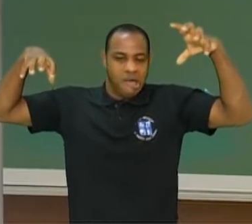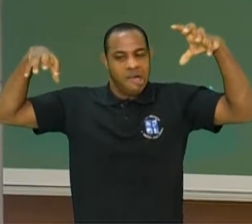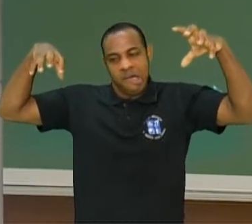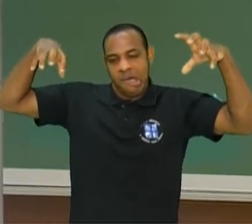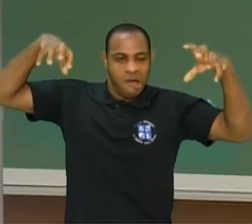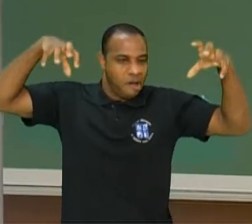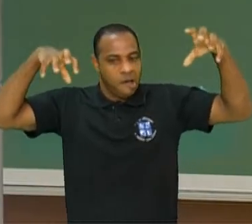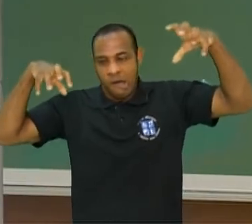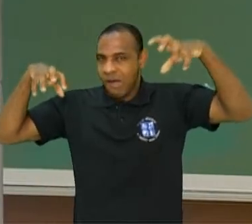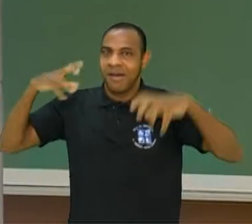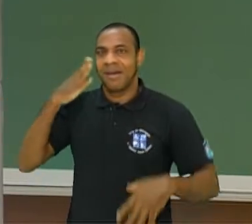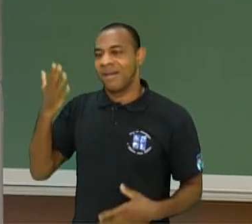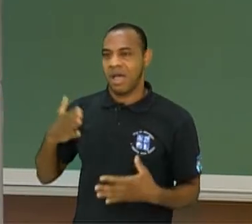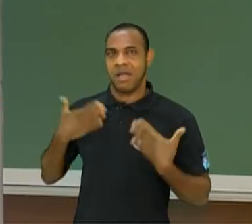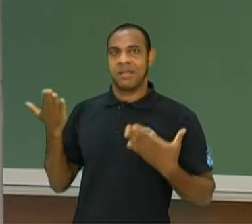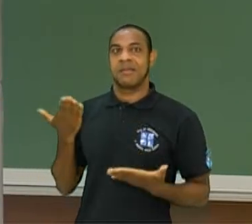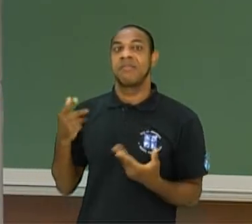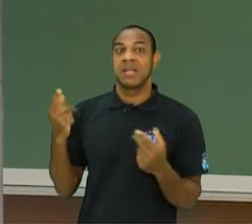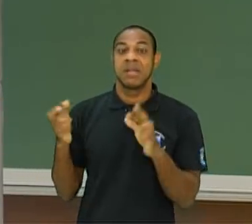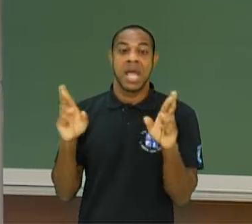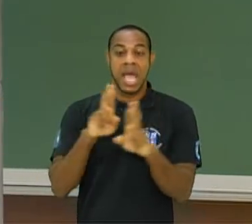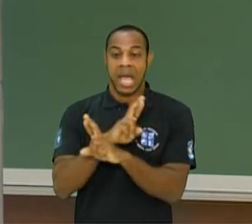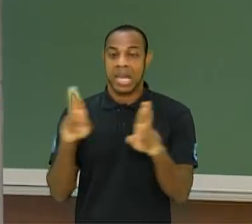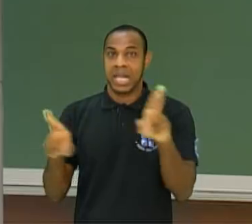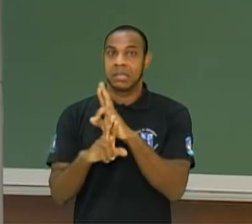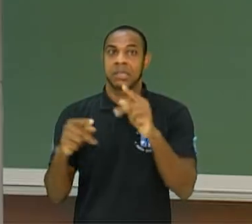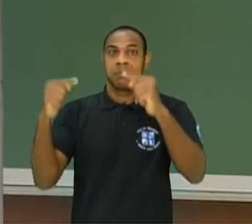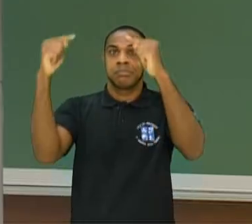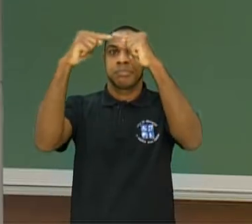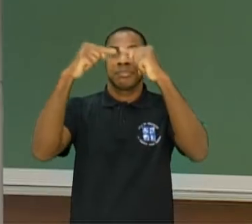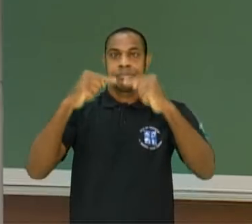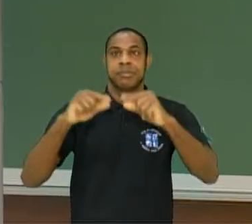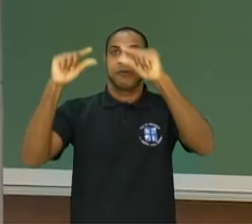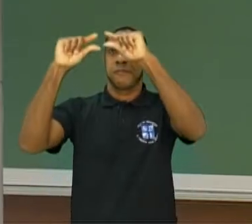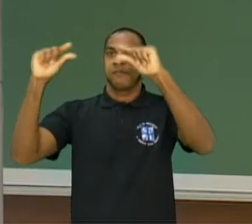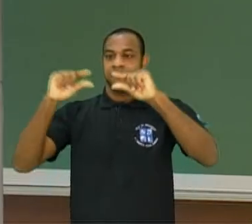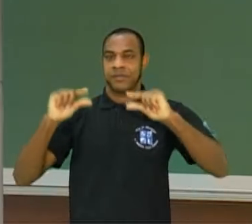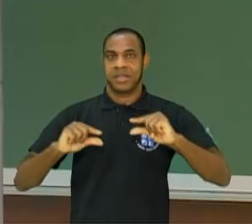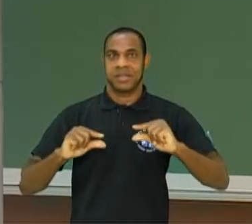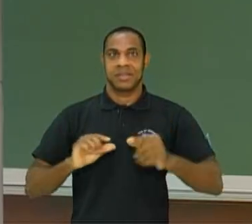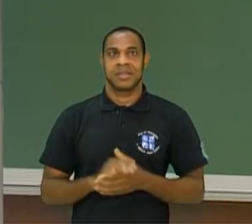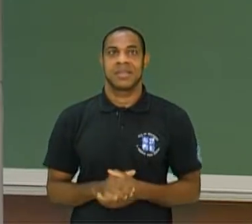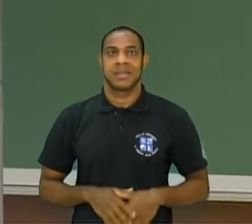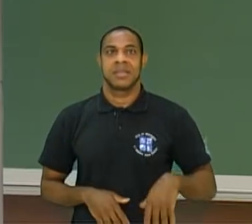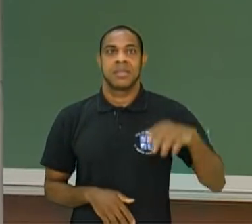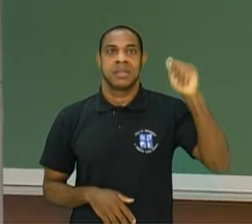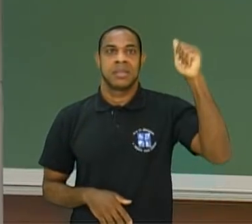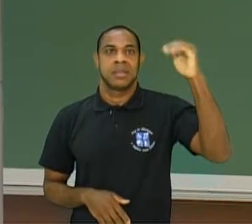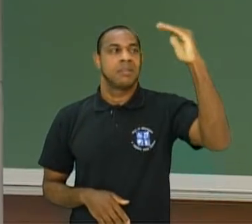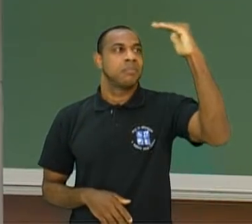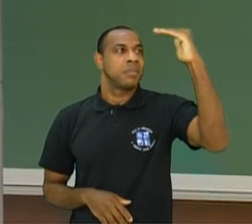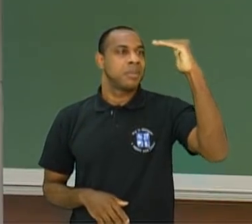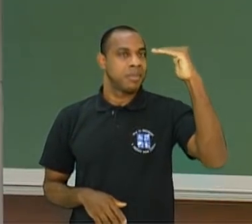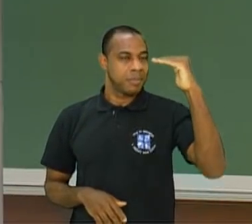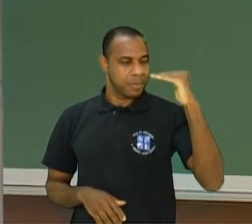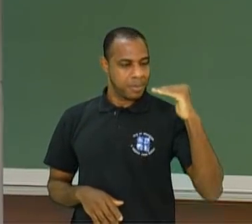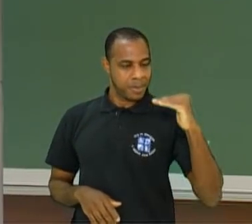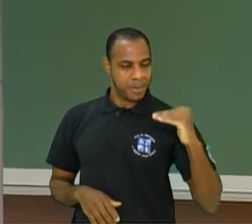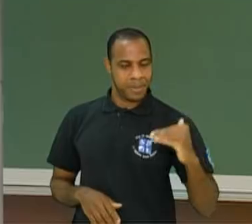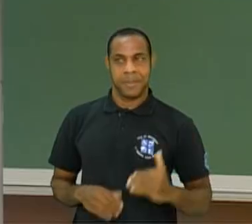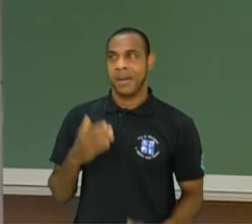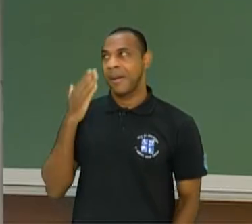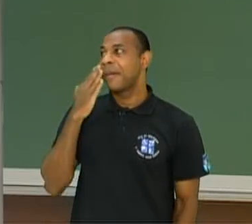barulho assustador. Então você vai relacionar as figuras com as frases. As frases nós temos wear custom, go